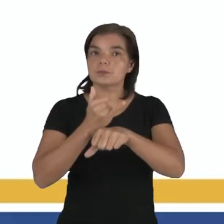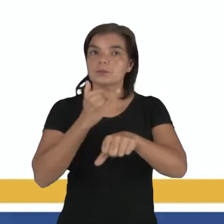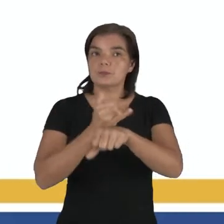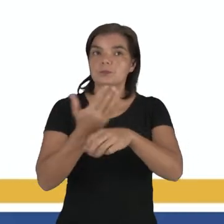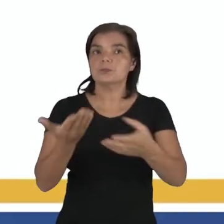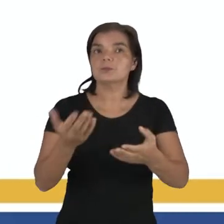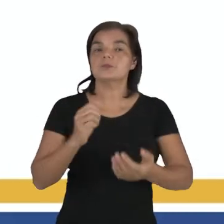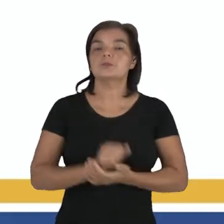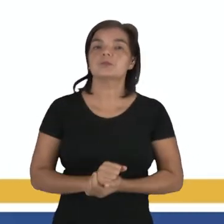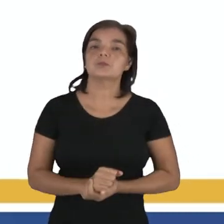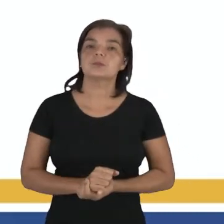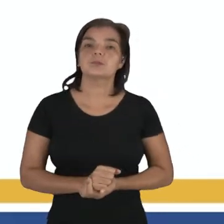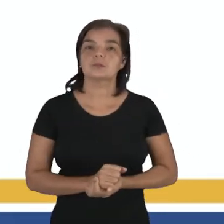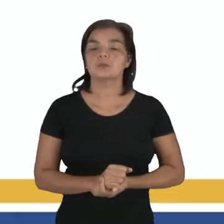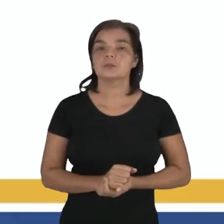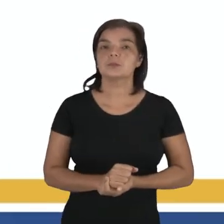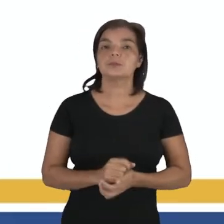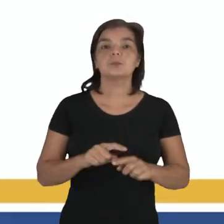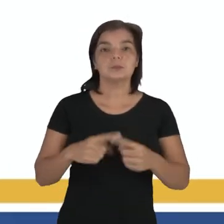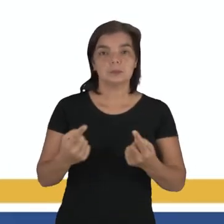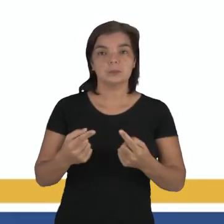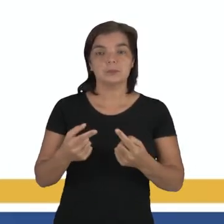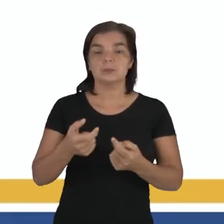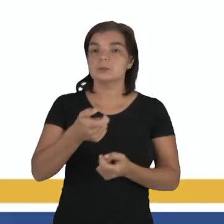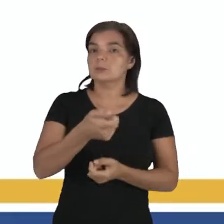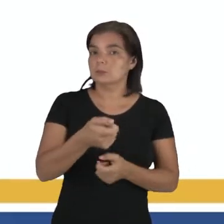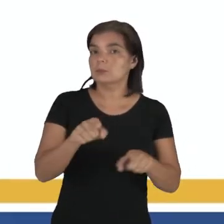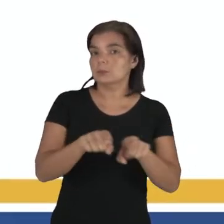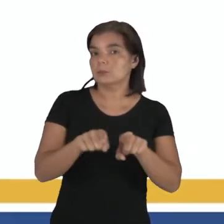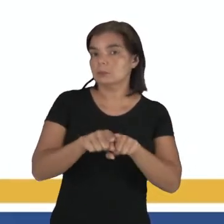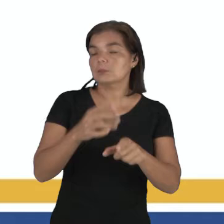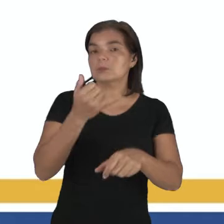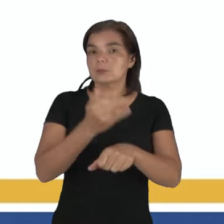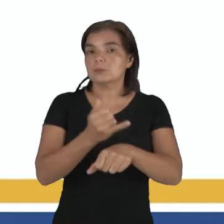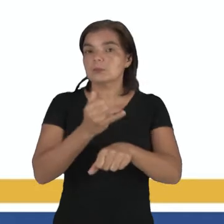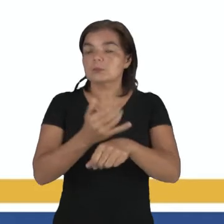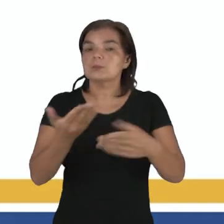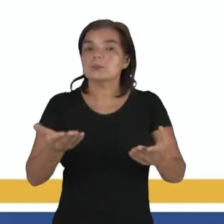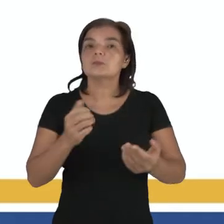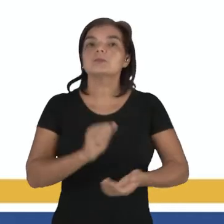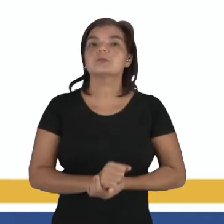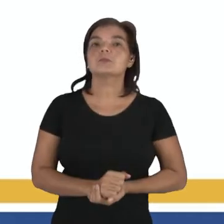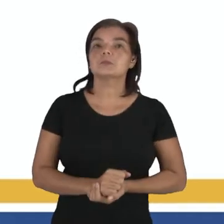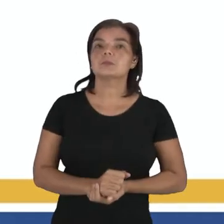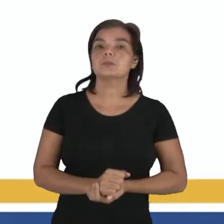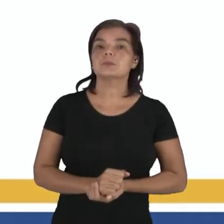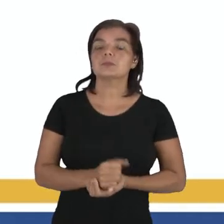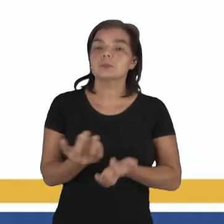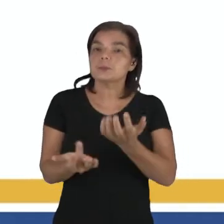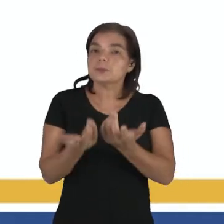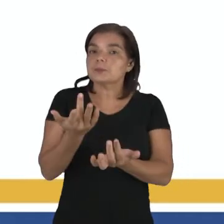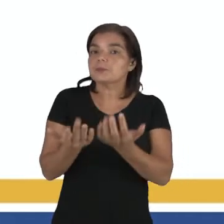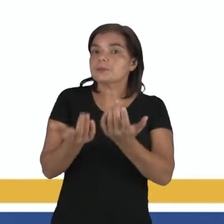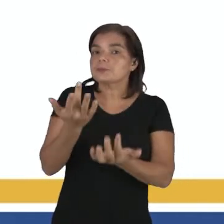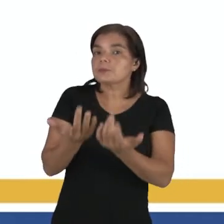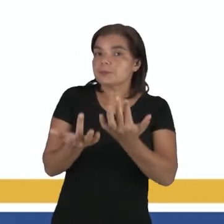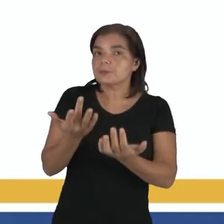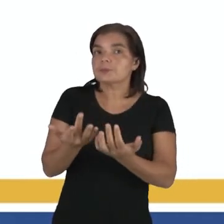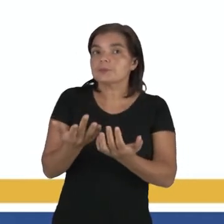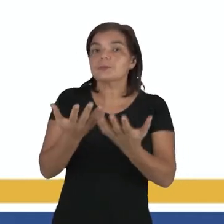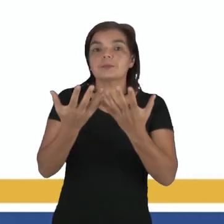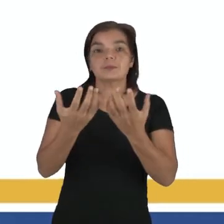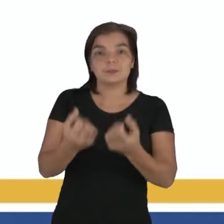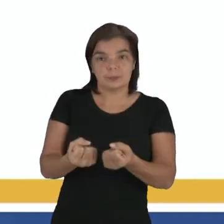No caso, pode ser metálica ou não, mas está segurando uma barra, digamos que seja metálica, está levada ao fogo ali. Então,